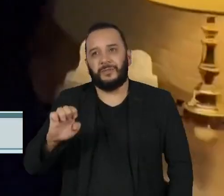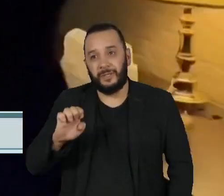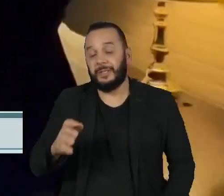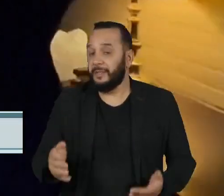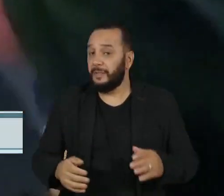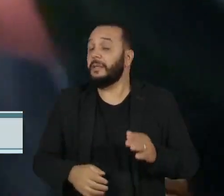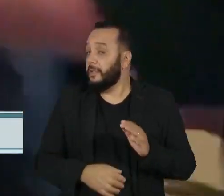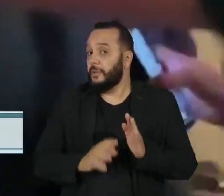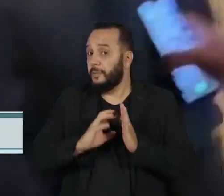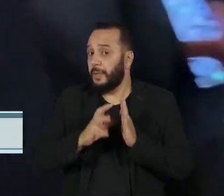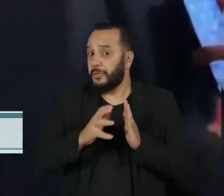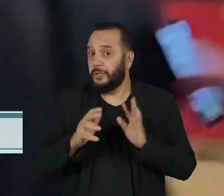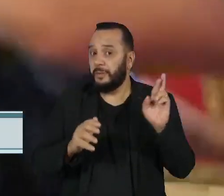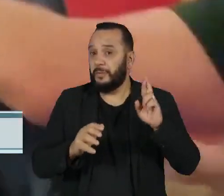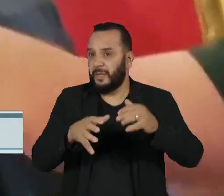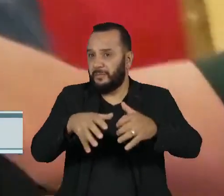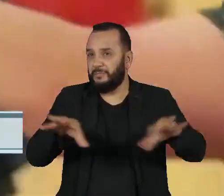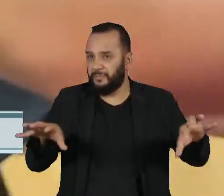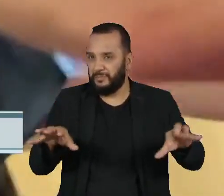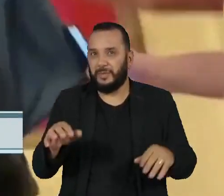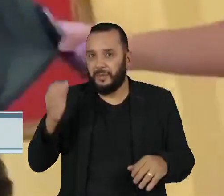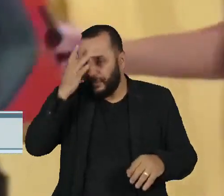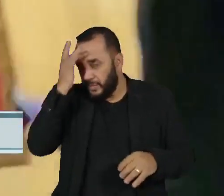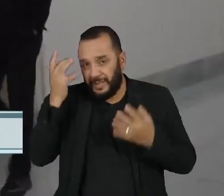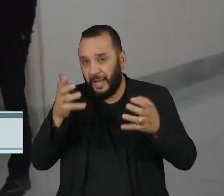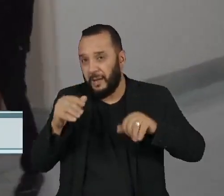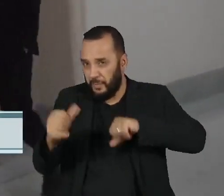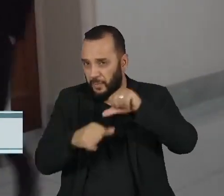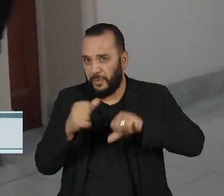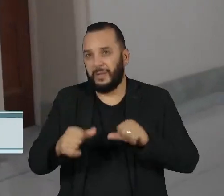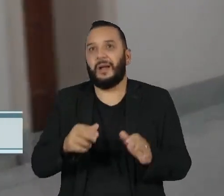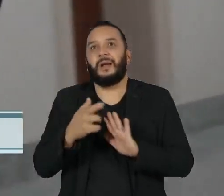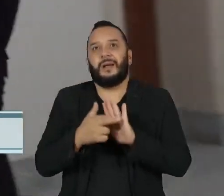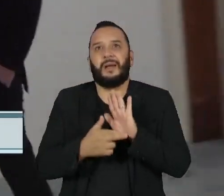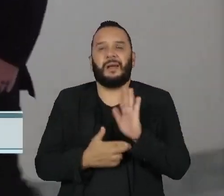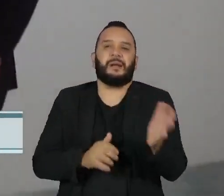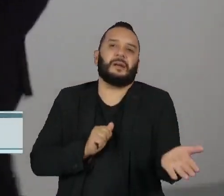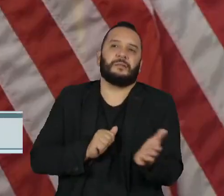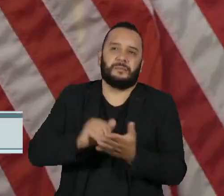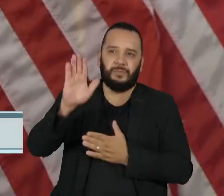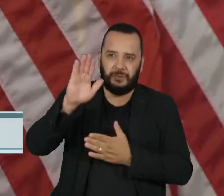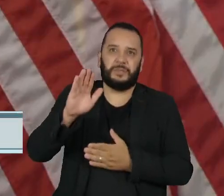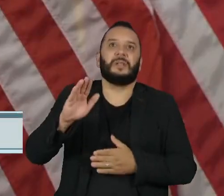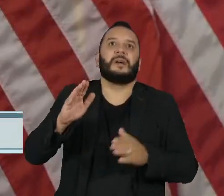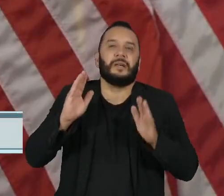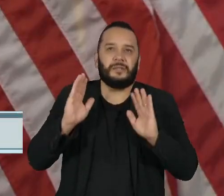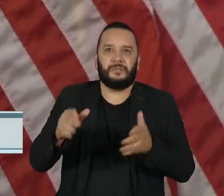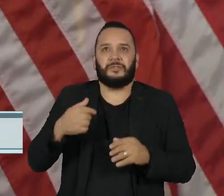rachado que nunca os moderados querem mudar a regra para expulsar os oito trumpistas que derrubaram macart